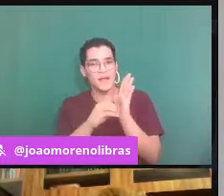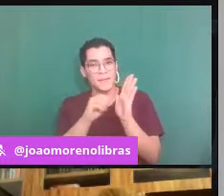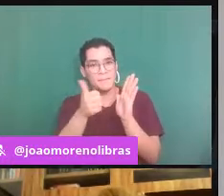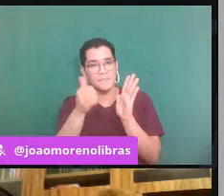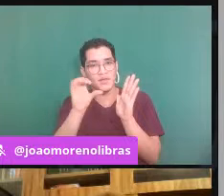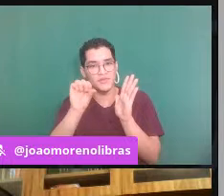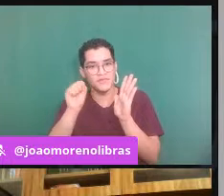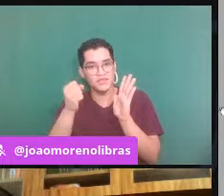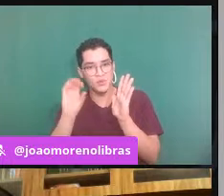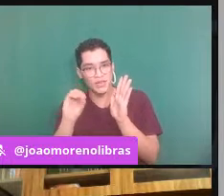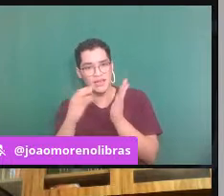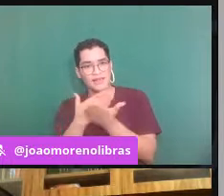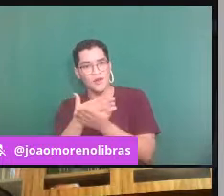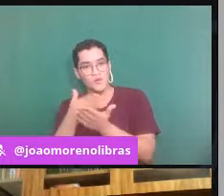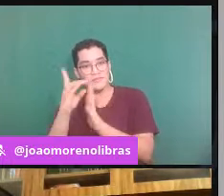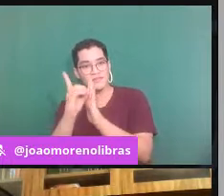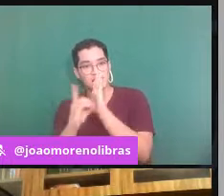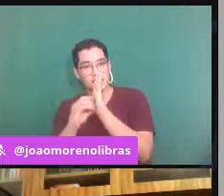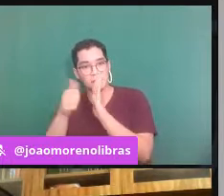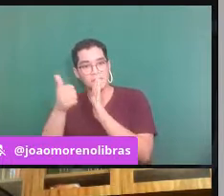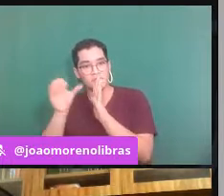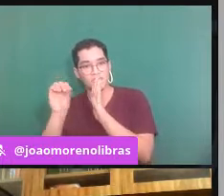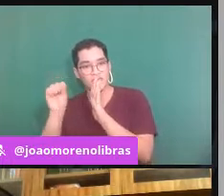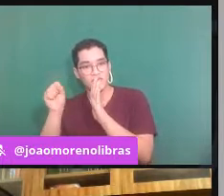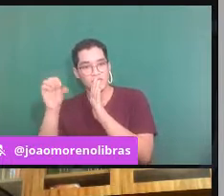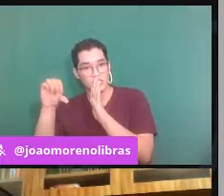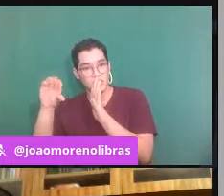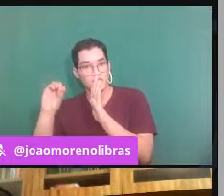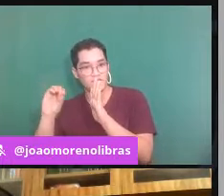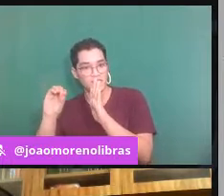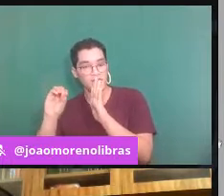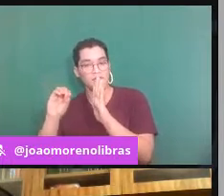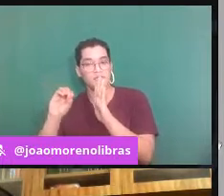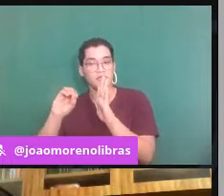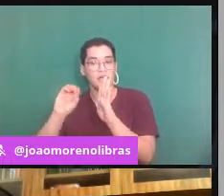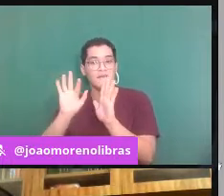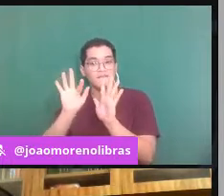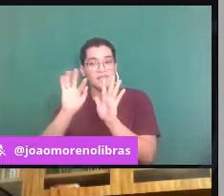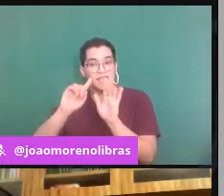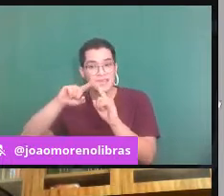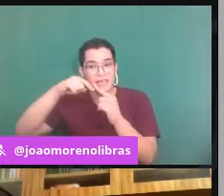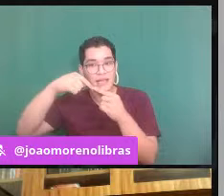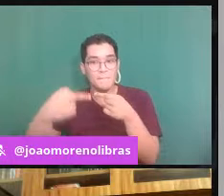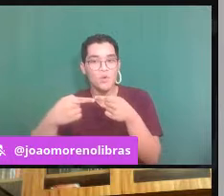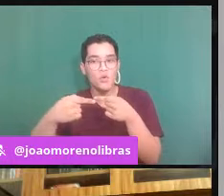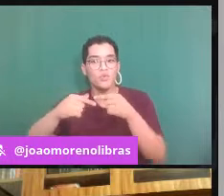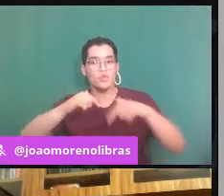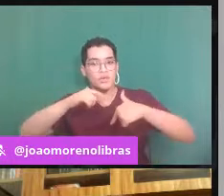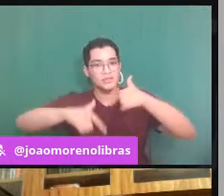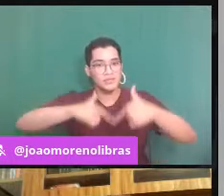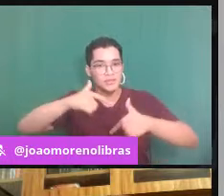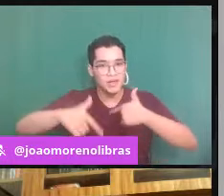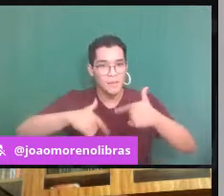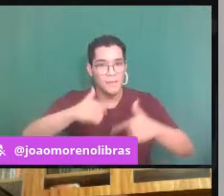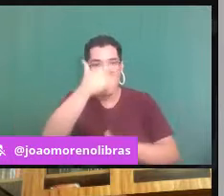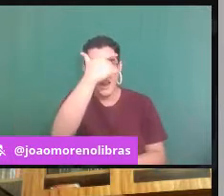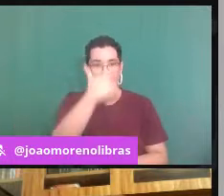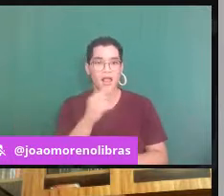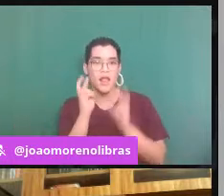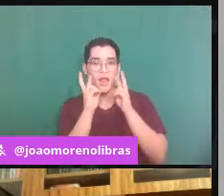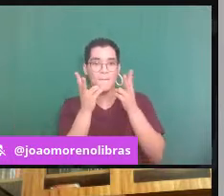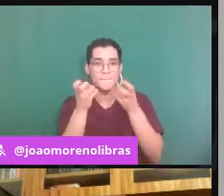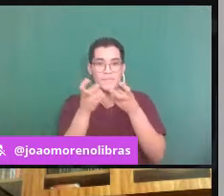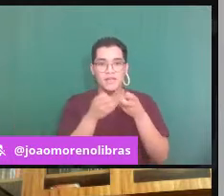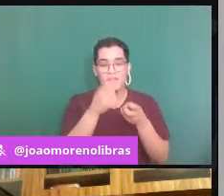né? E depois todo o trabalho que eu venho desenvolvendo dentro dessa visão que é sociocognitiva